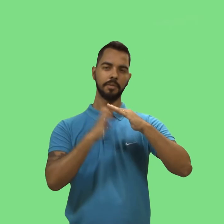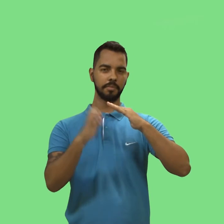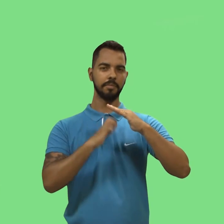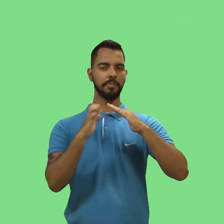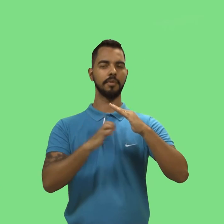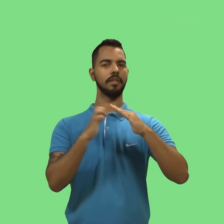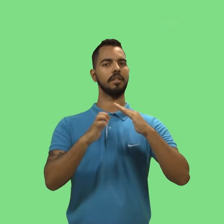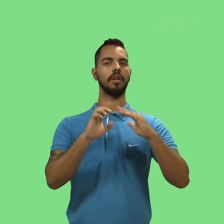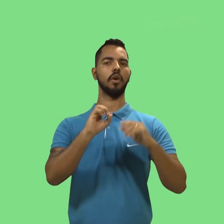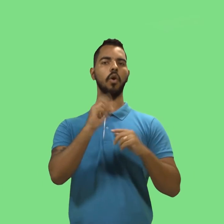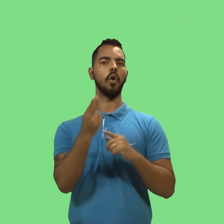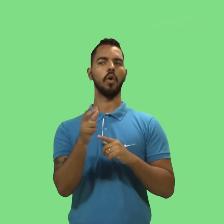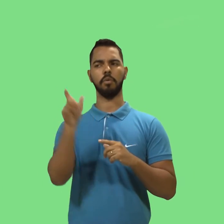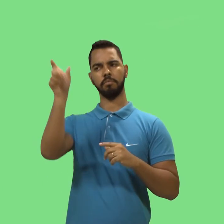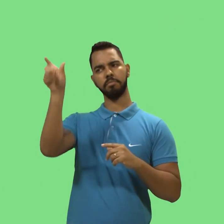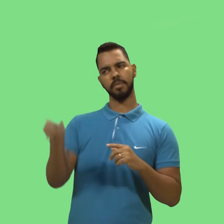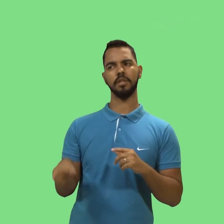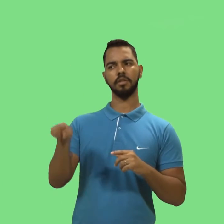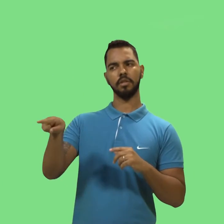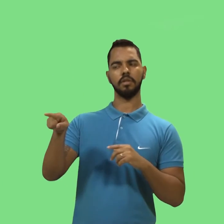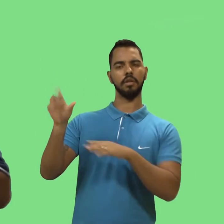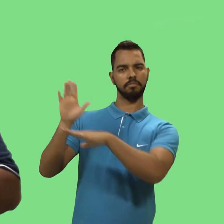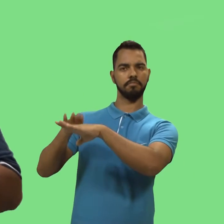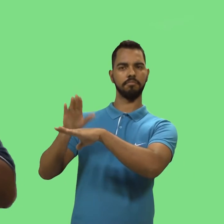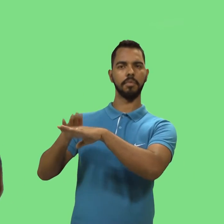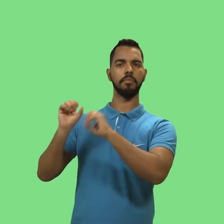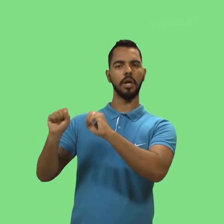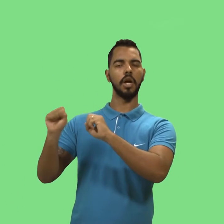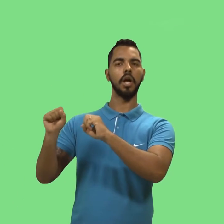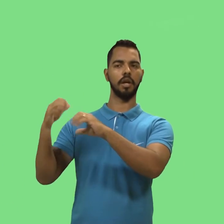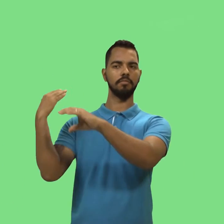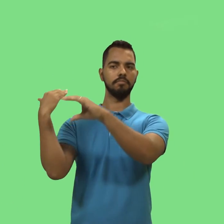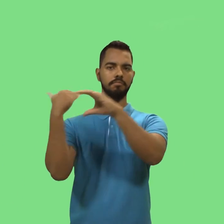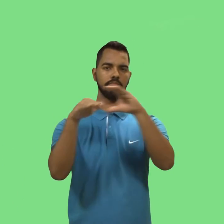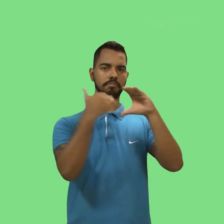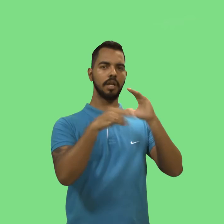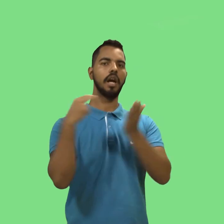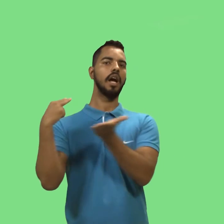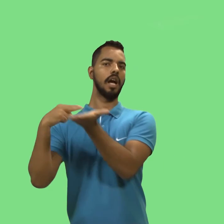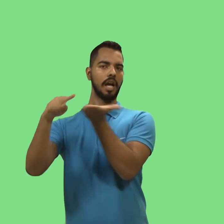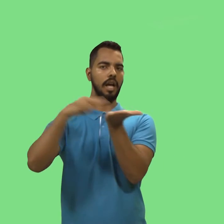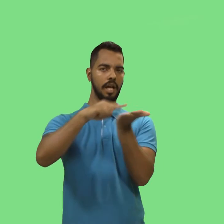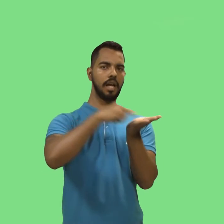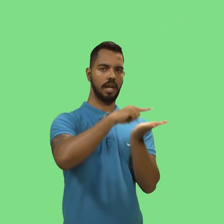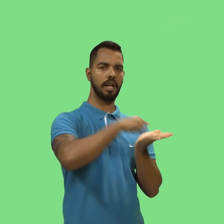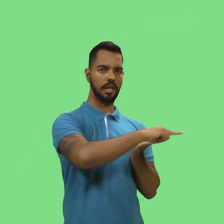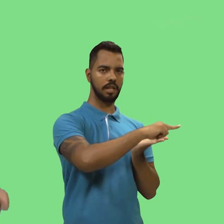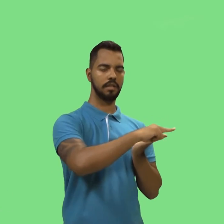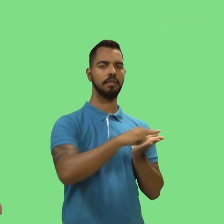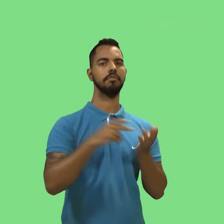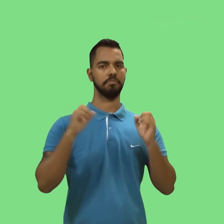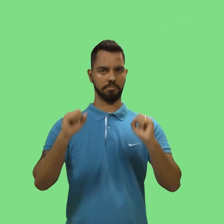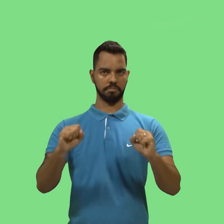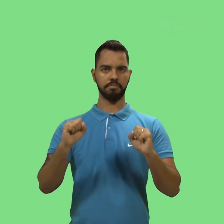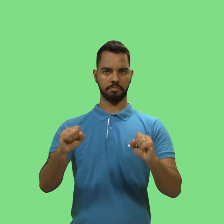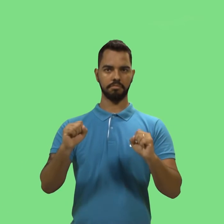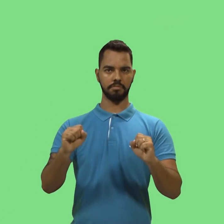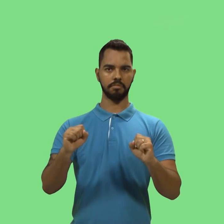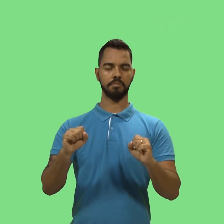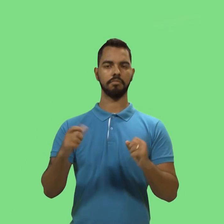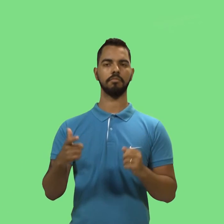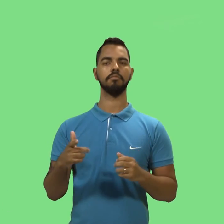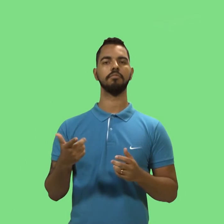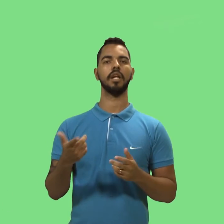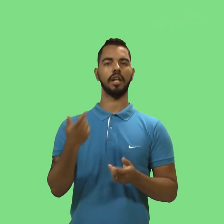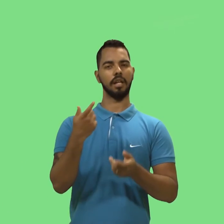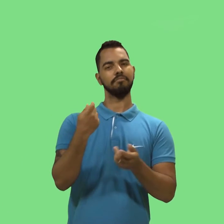comercial. É também a imagem de quem a representa. Portanto, não basta que transmita um